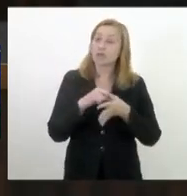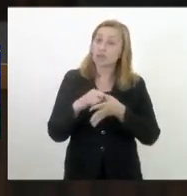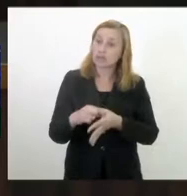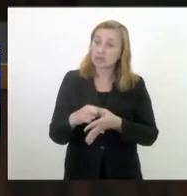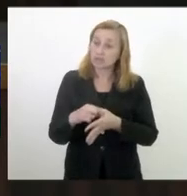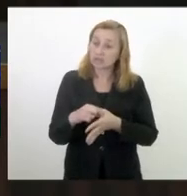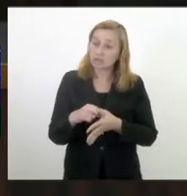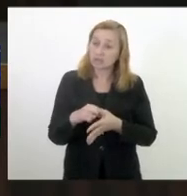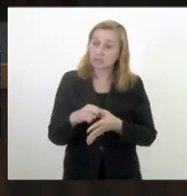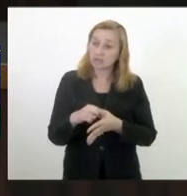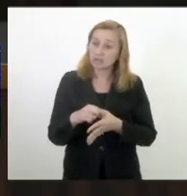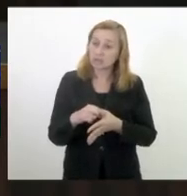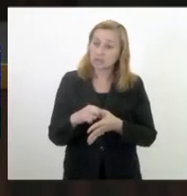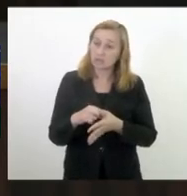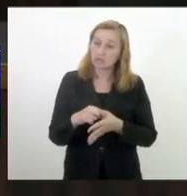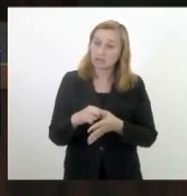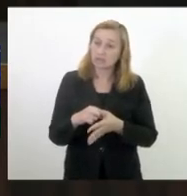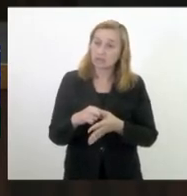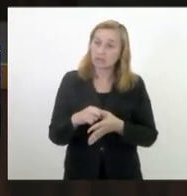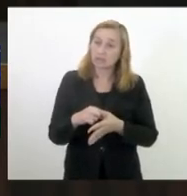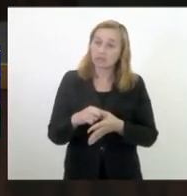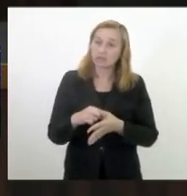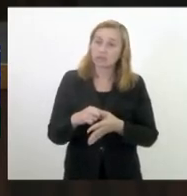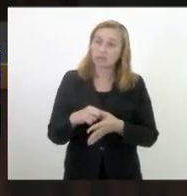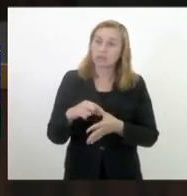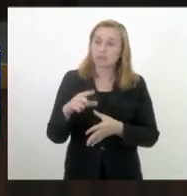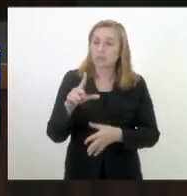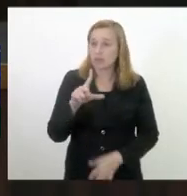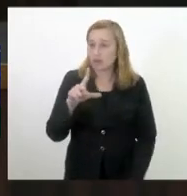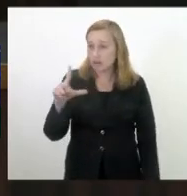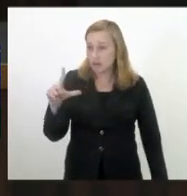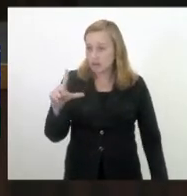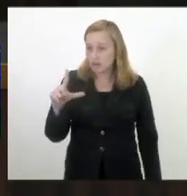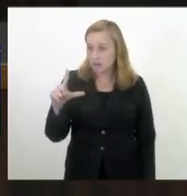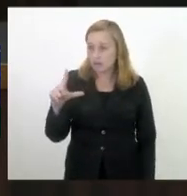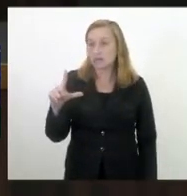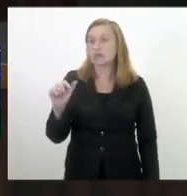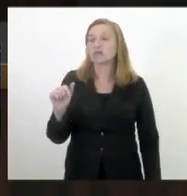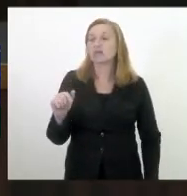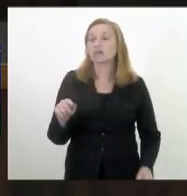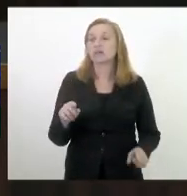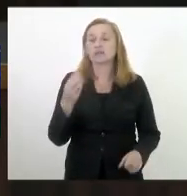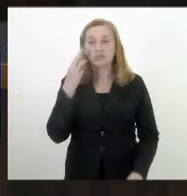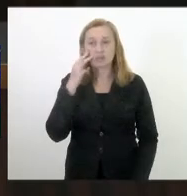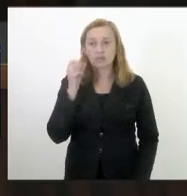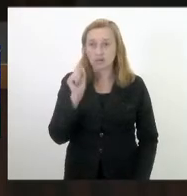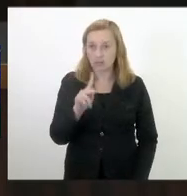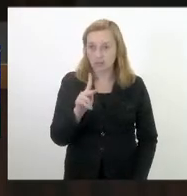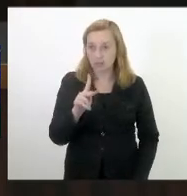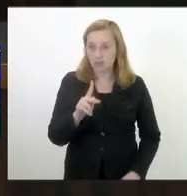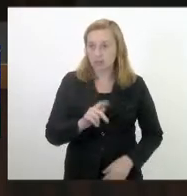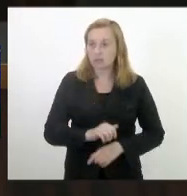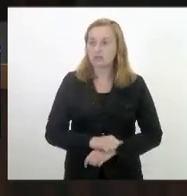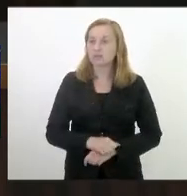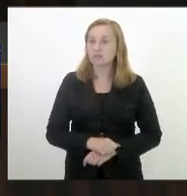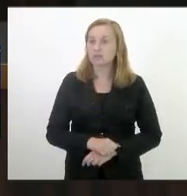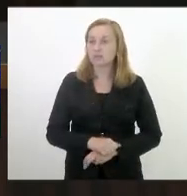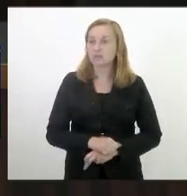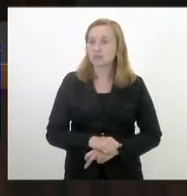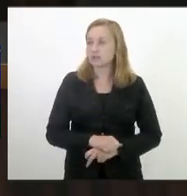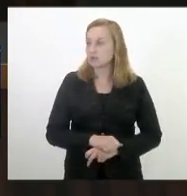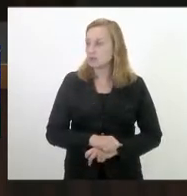com a bancada dos L's e o Valdec Carneiro, ok? Então, estão prejudicadas as 4